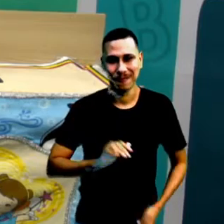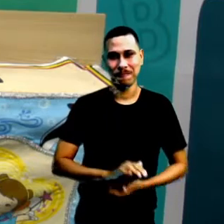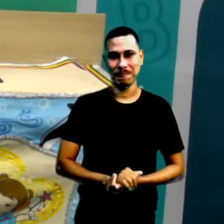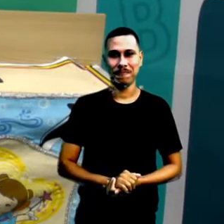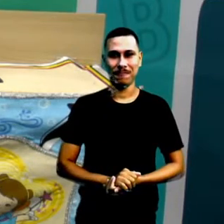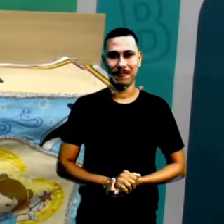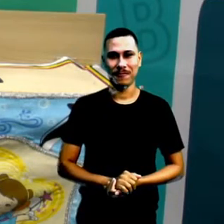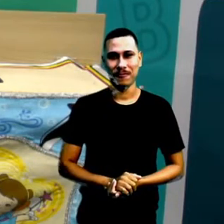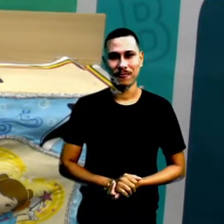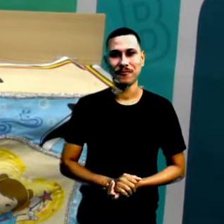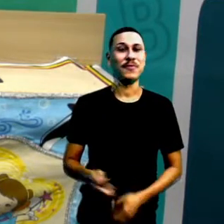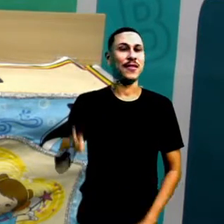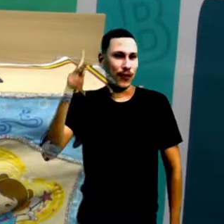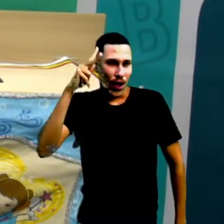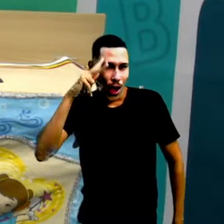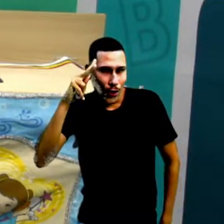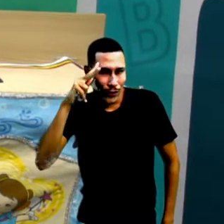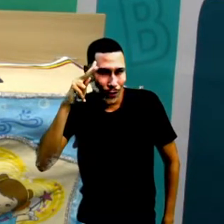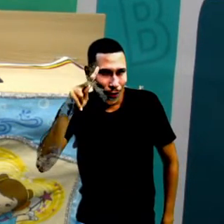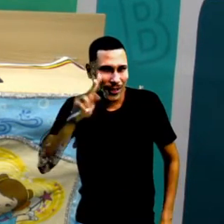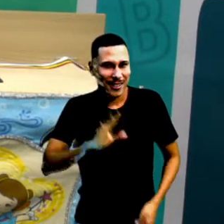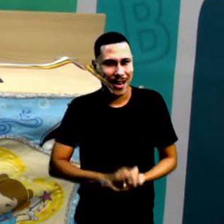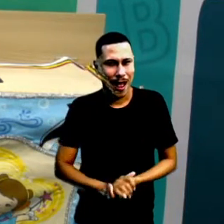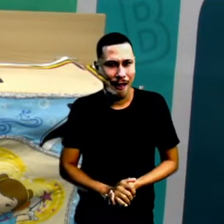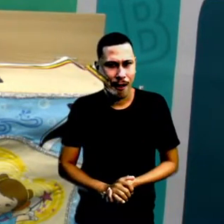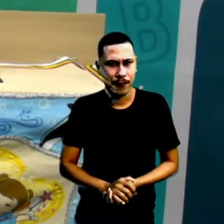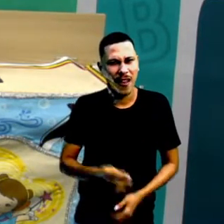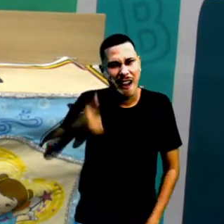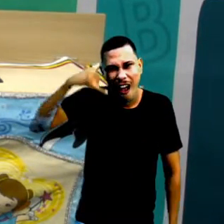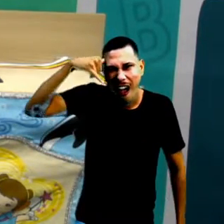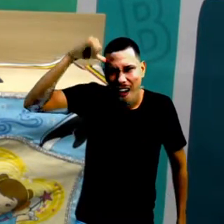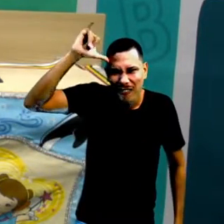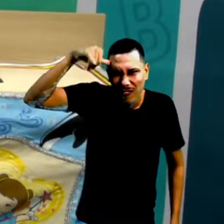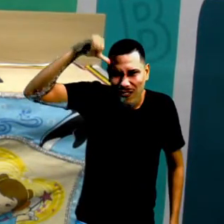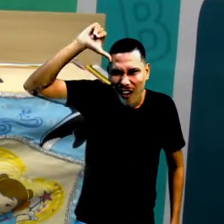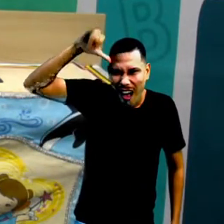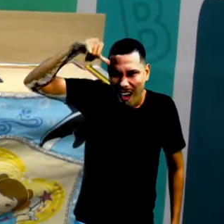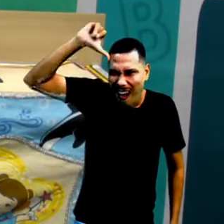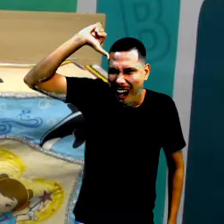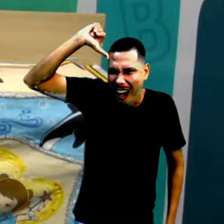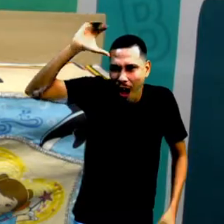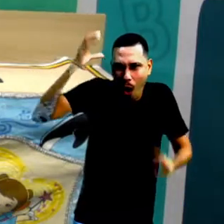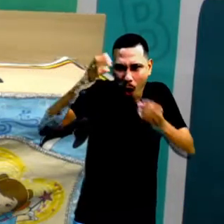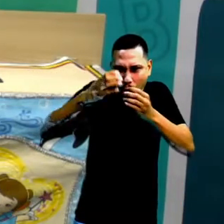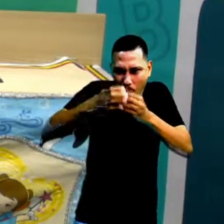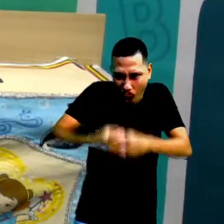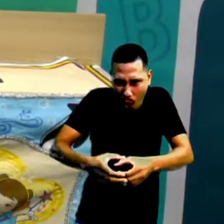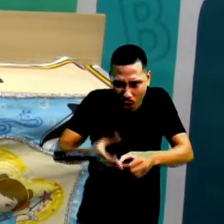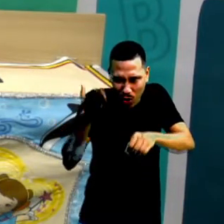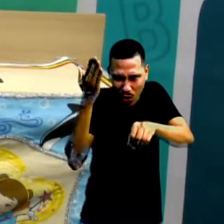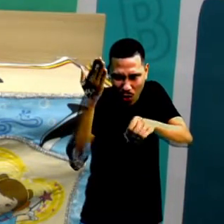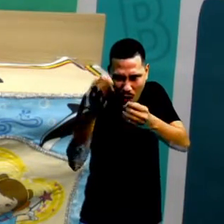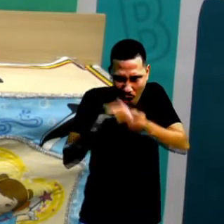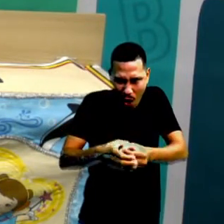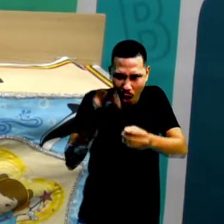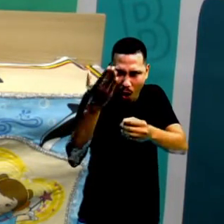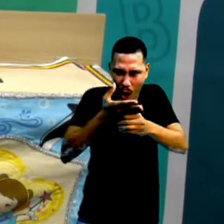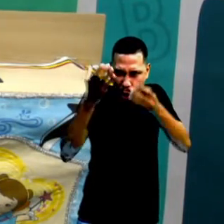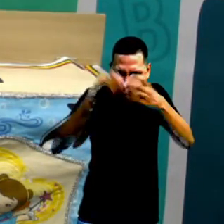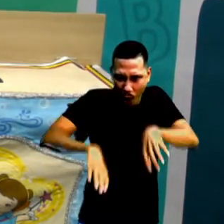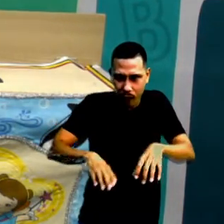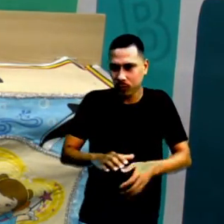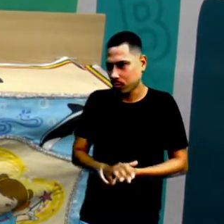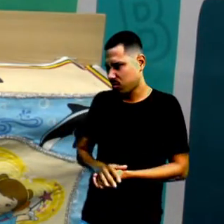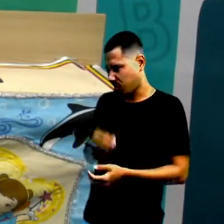legal é a história a vaca que botou um ovo Tu acredita